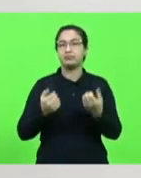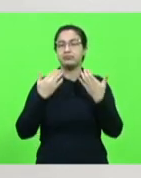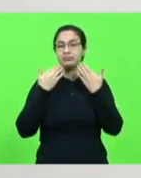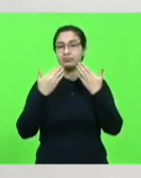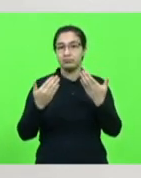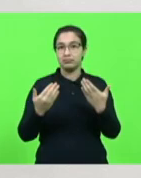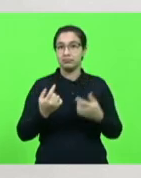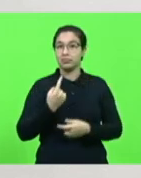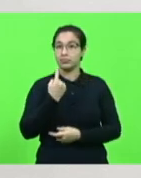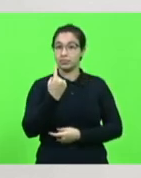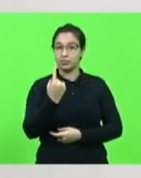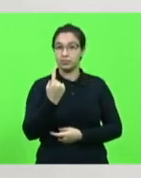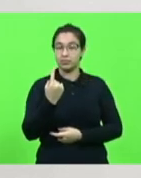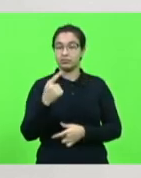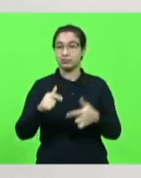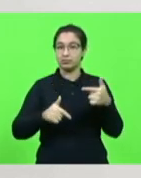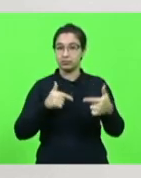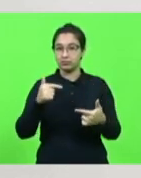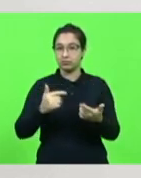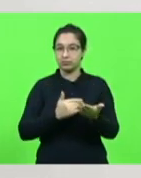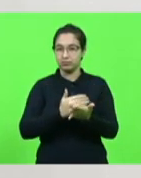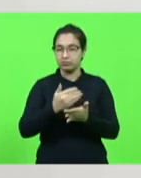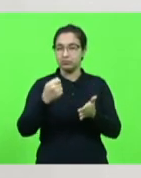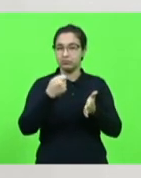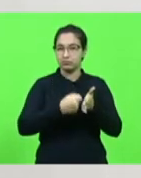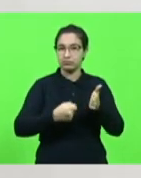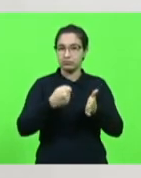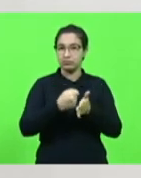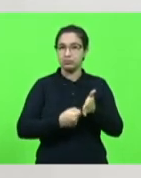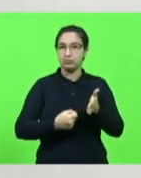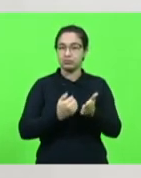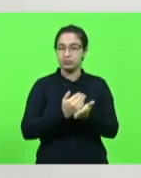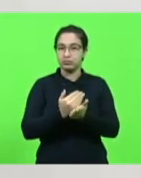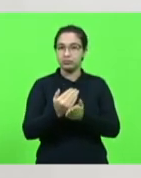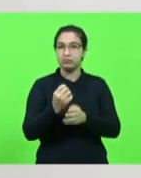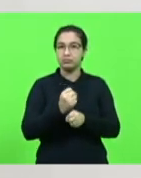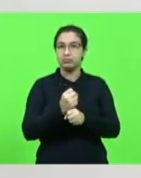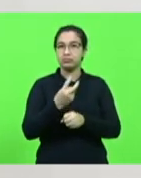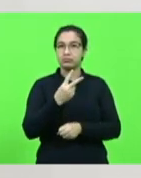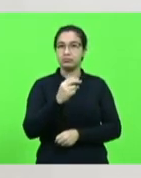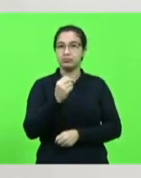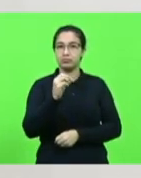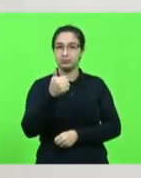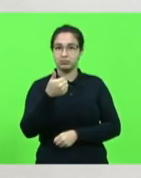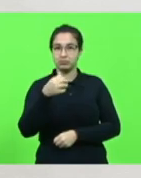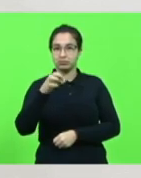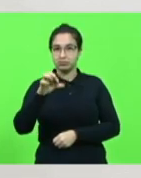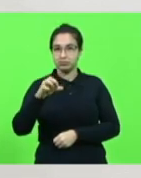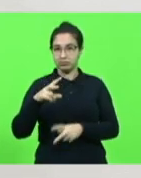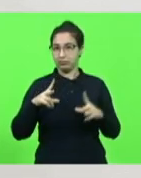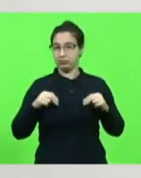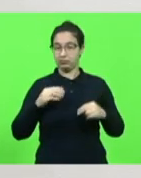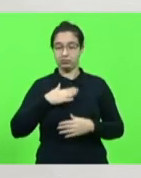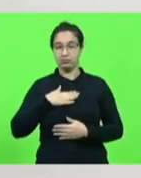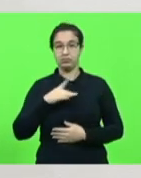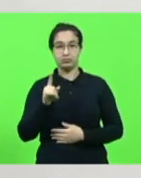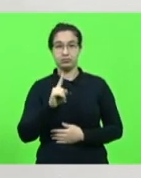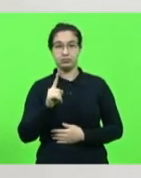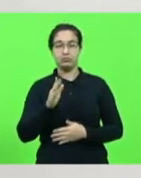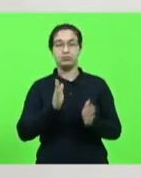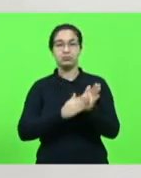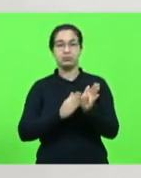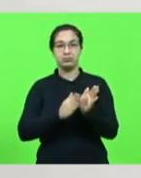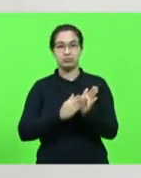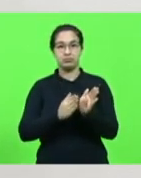bandeiras, nós iniciamos essa luta no ano de 2019. Claro que isso não é mérito meu, porque eu parabenizo a pioneiros